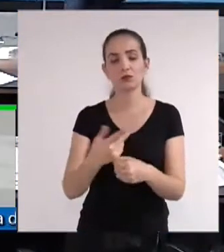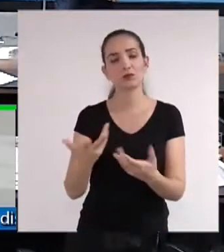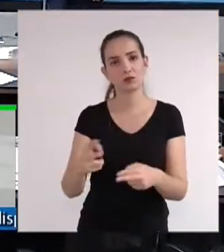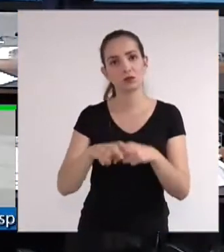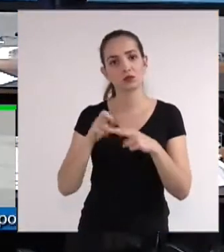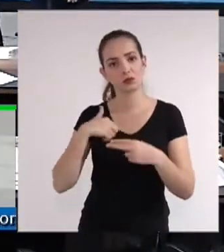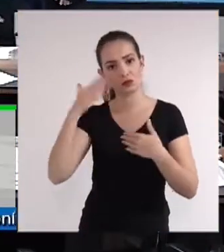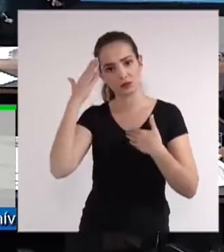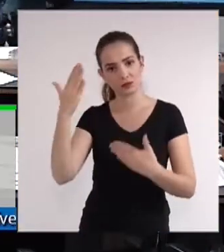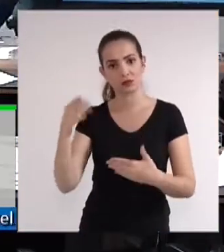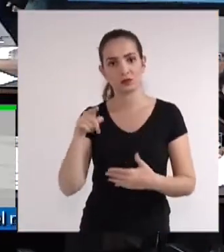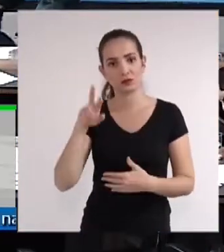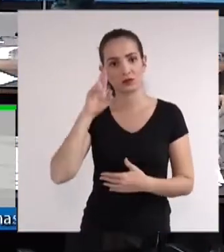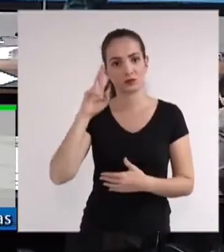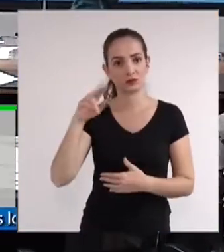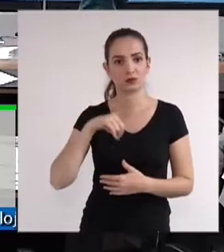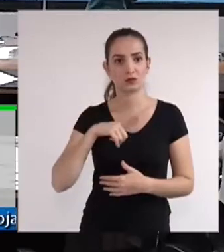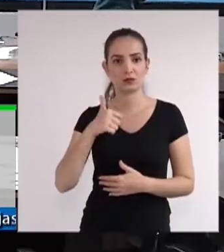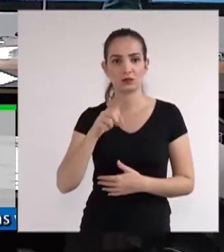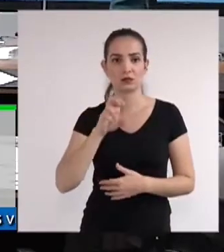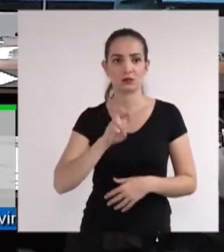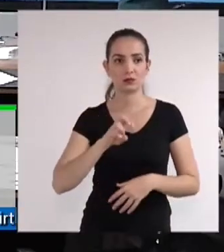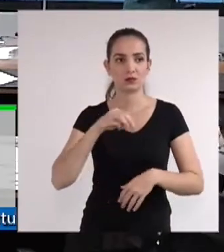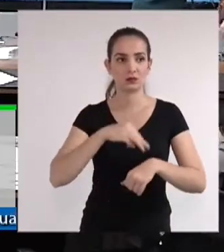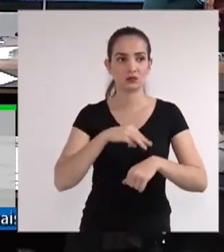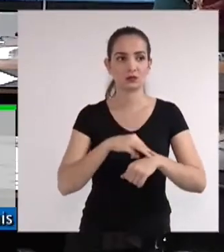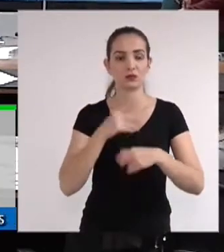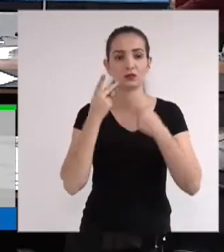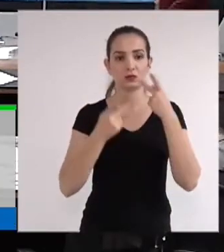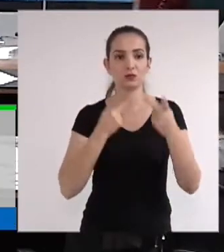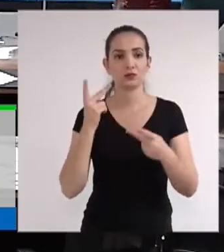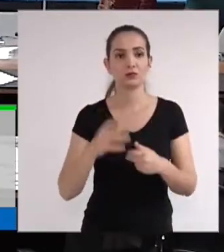Vossa Excelência disporá de 15 minutos para o seu pronunciamento.